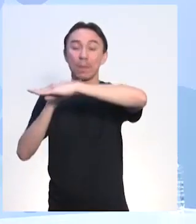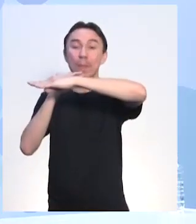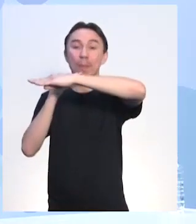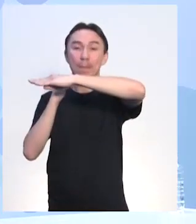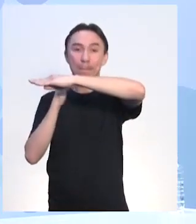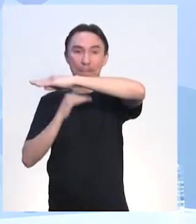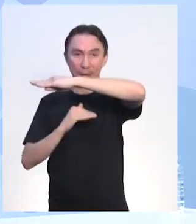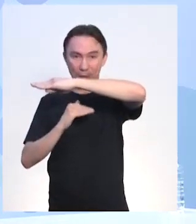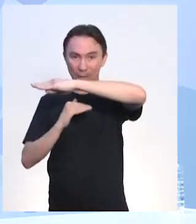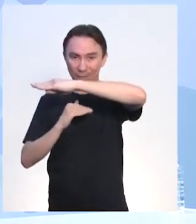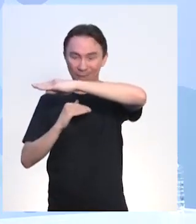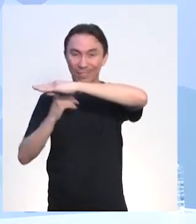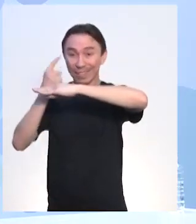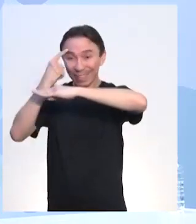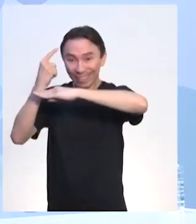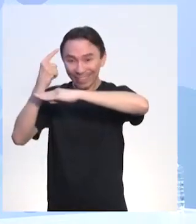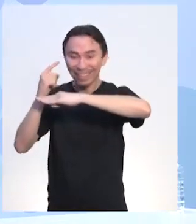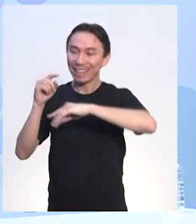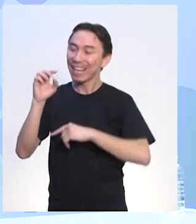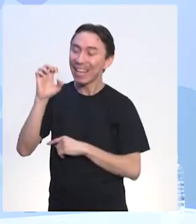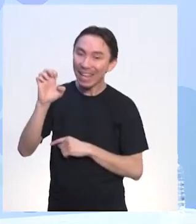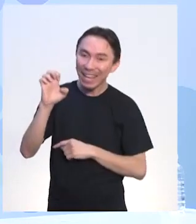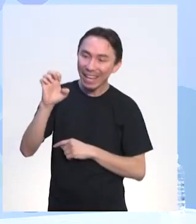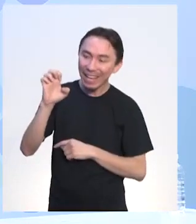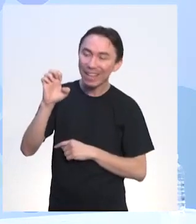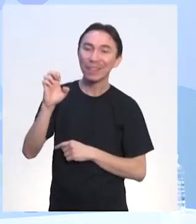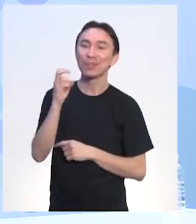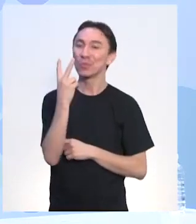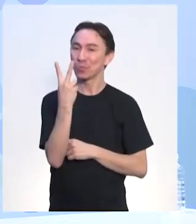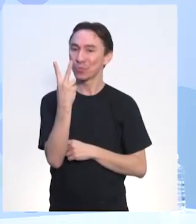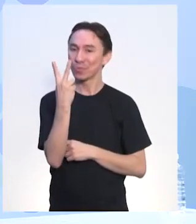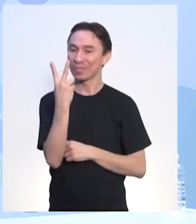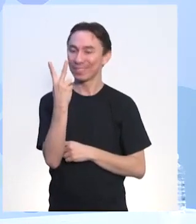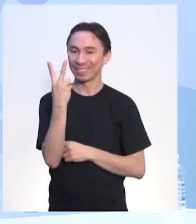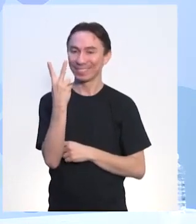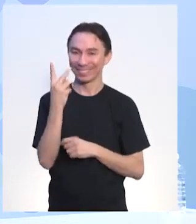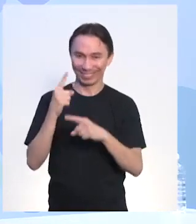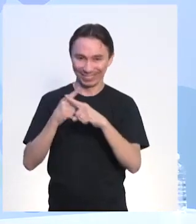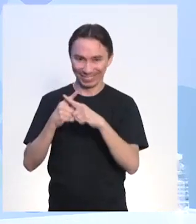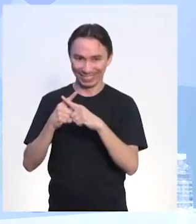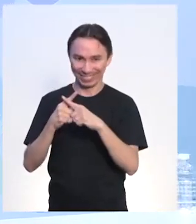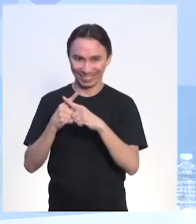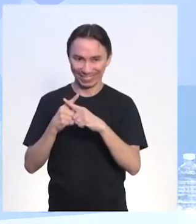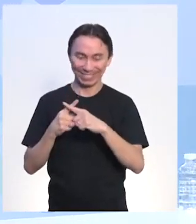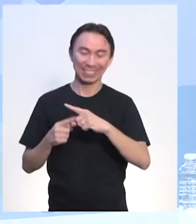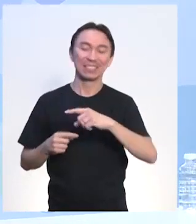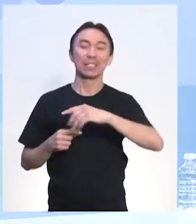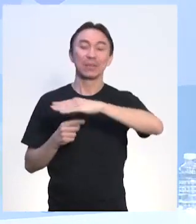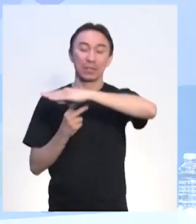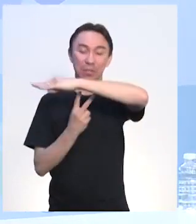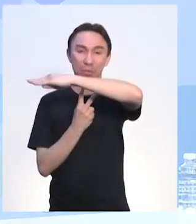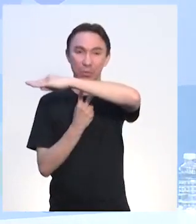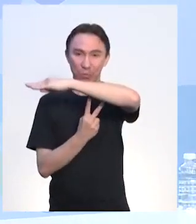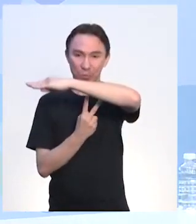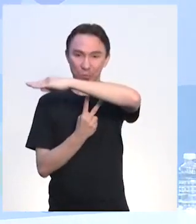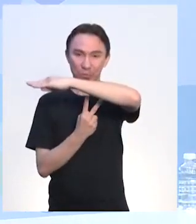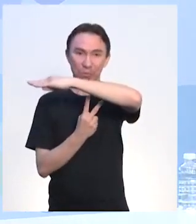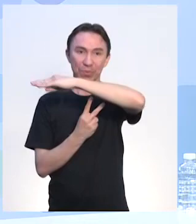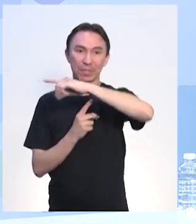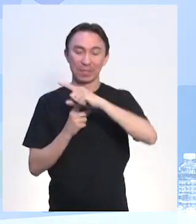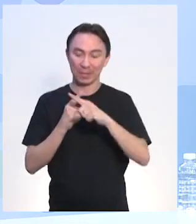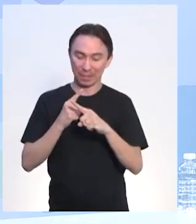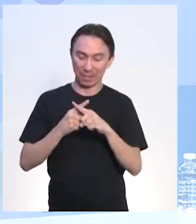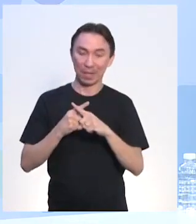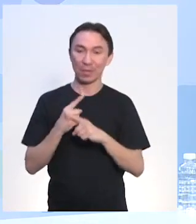a repetição do E 2 vezes. Então, começo com o número 2 e multiplico